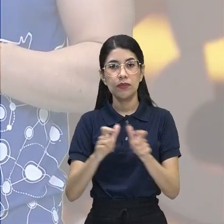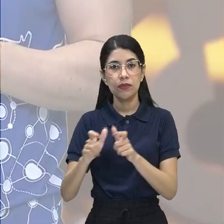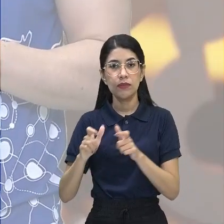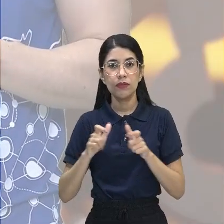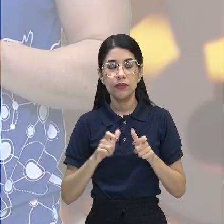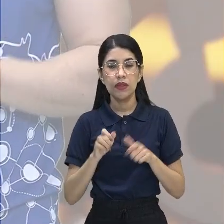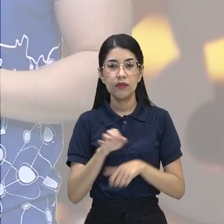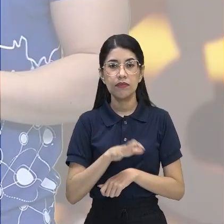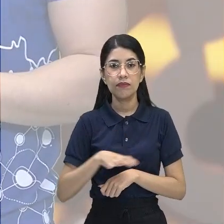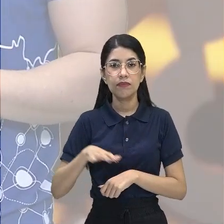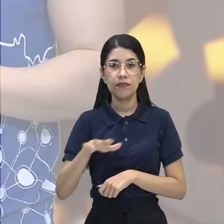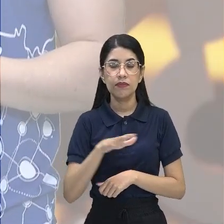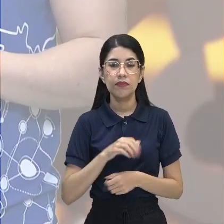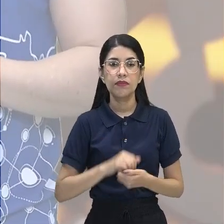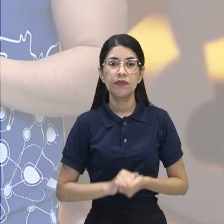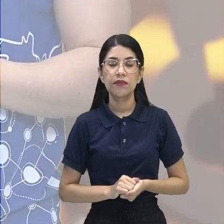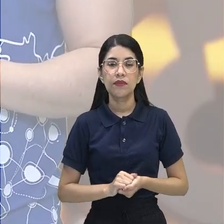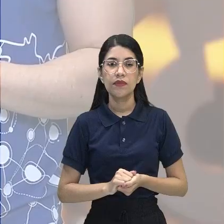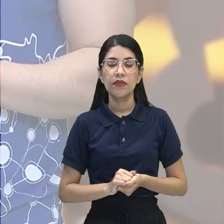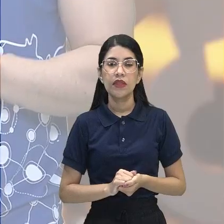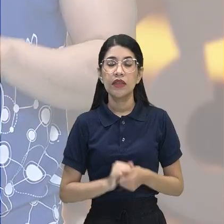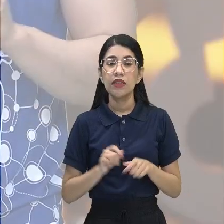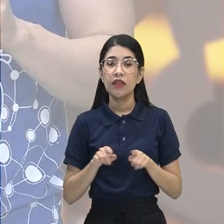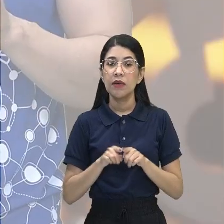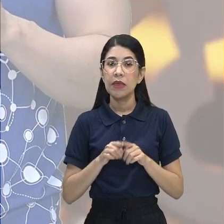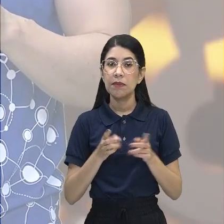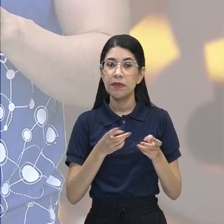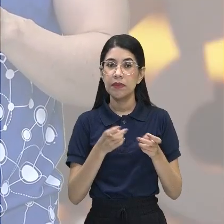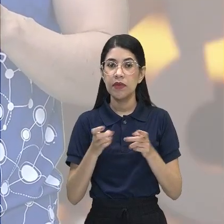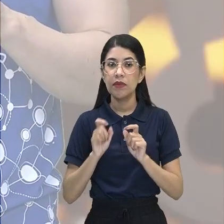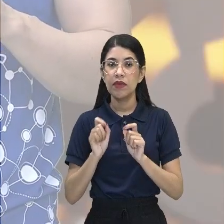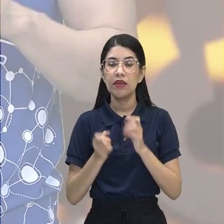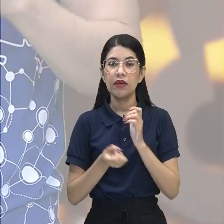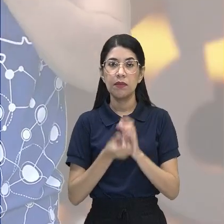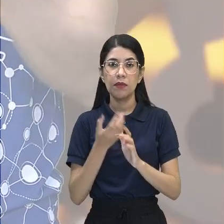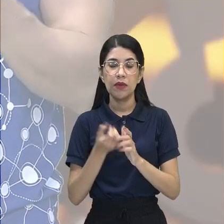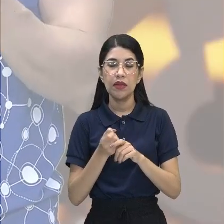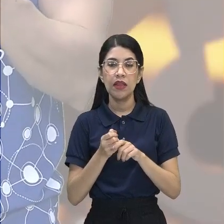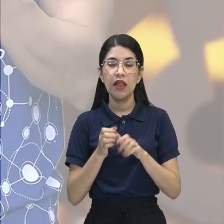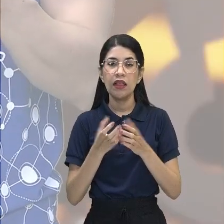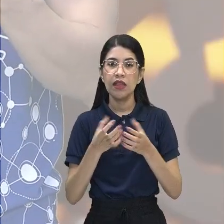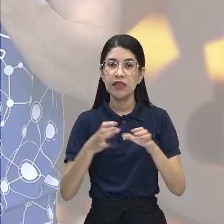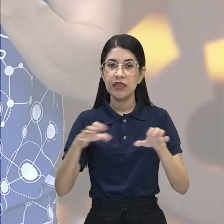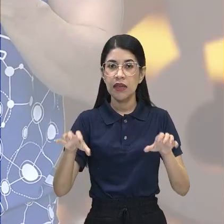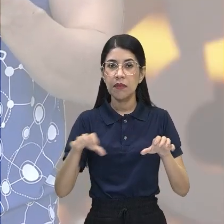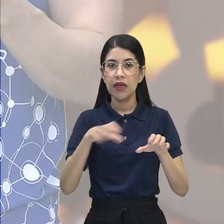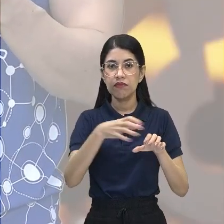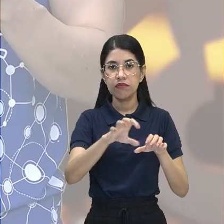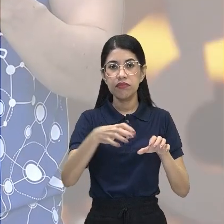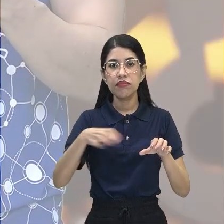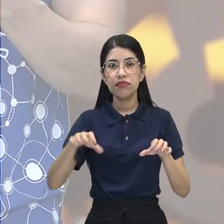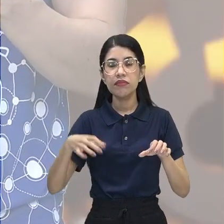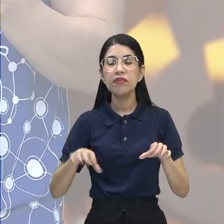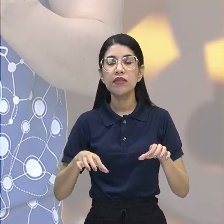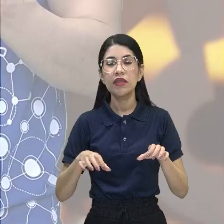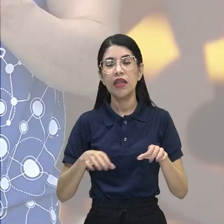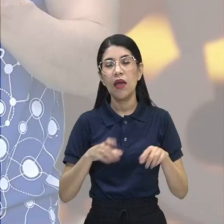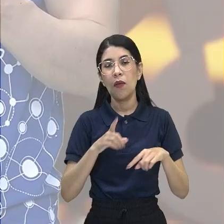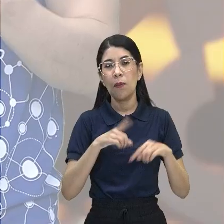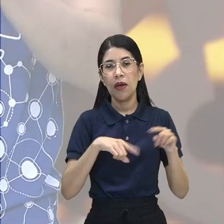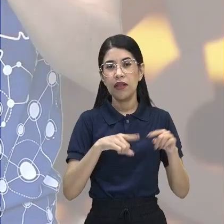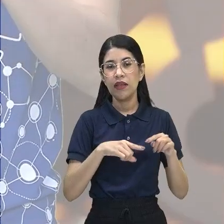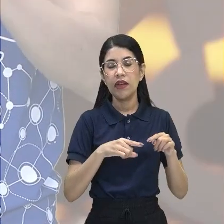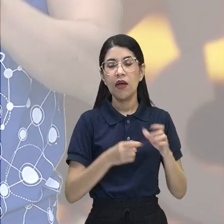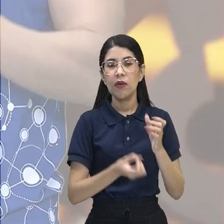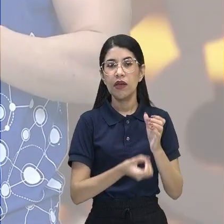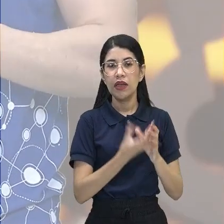território global. Prosseguindo, a gente observa também que a produção ela é descentralizada. Uma peça é feita em um país,